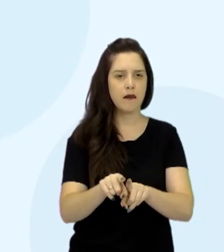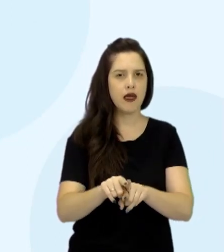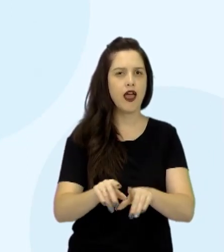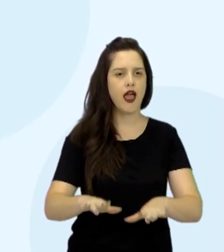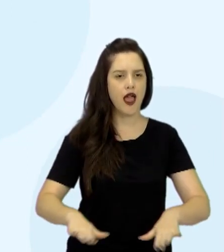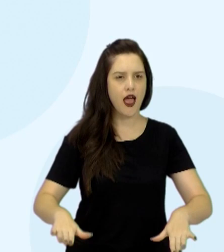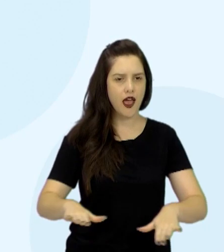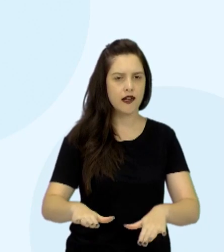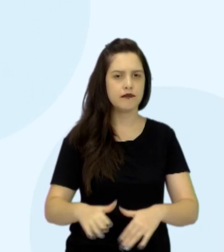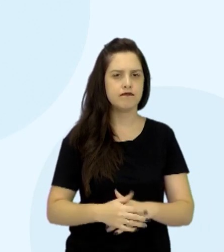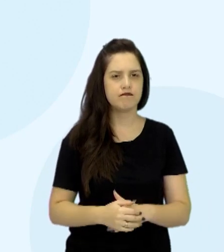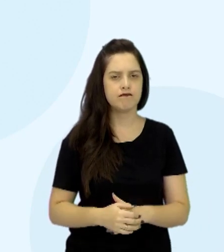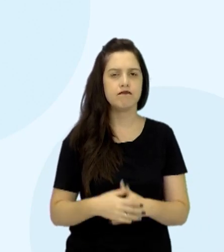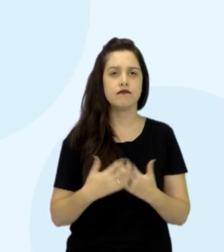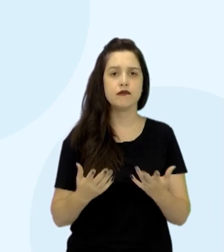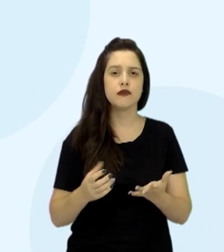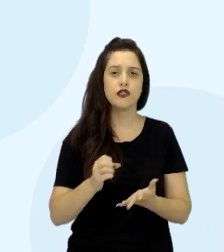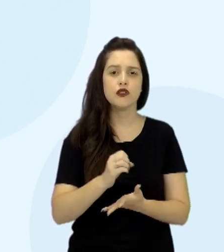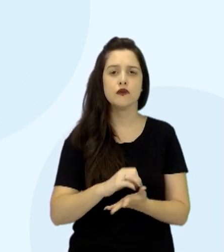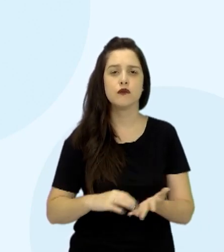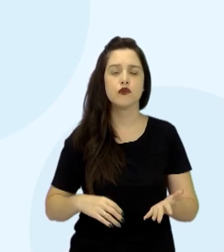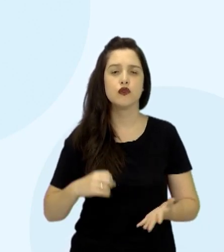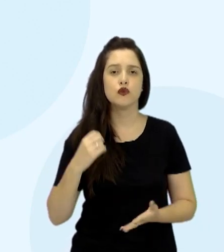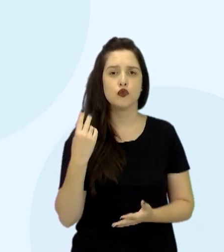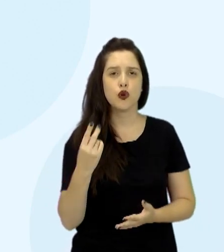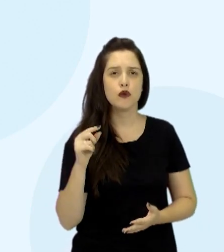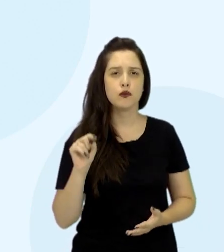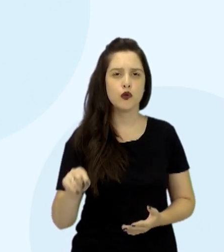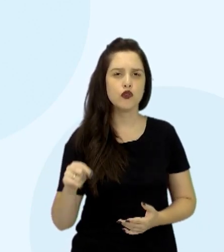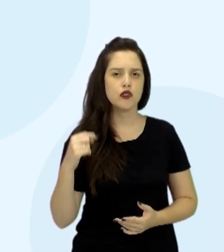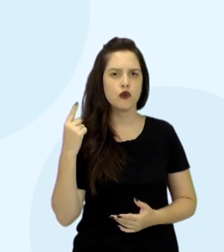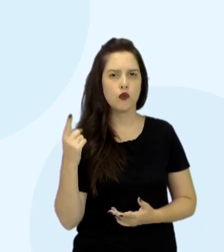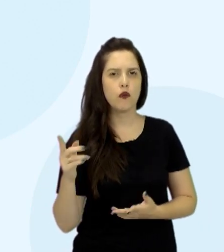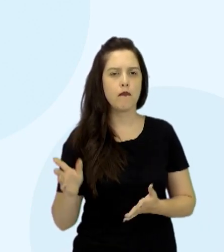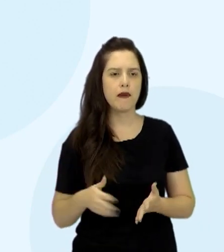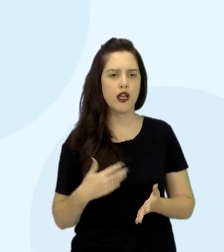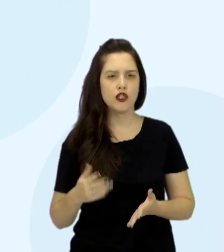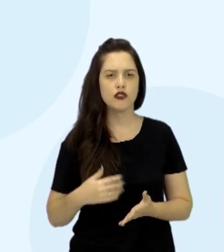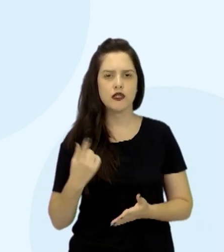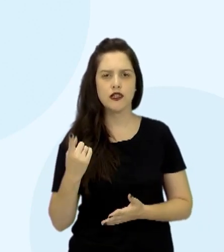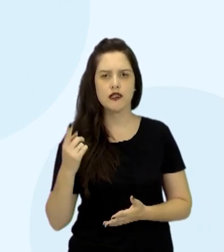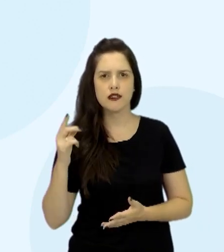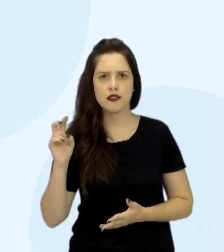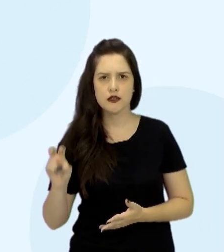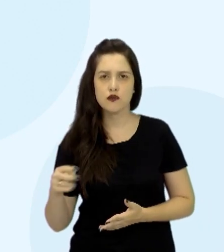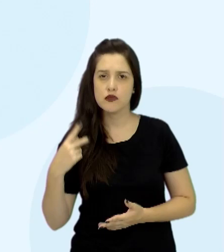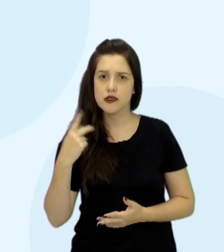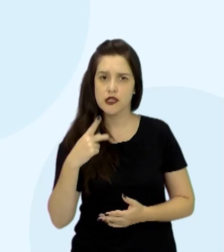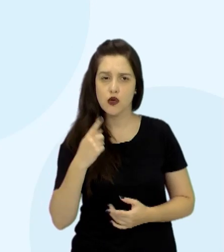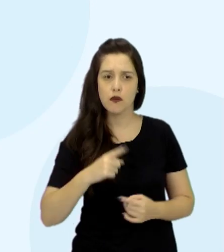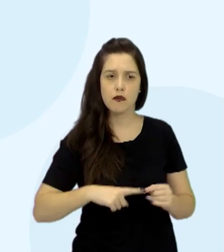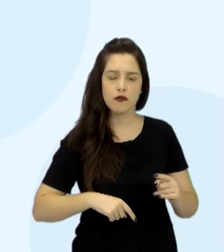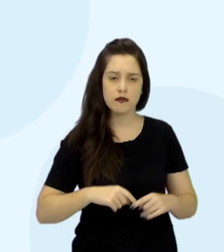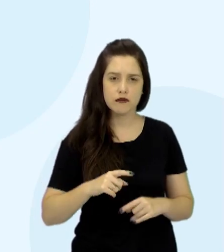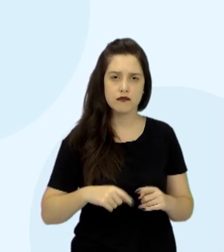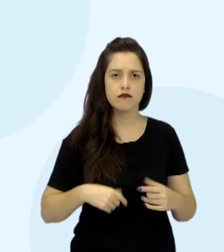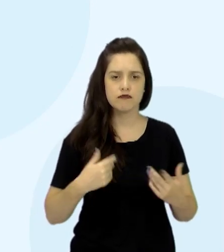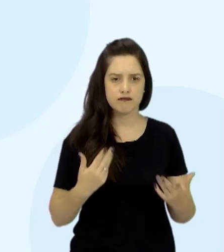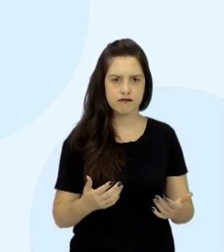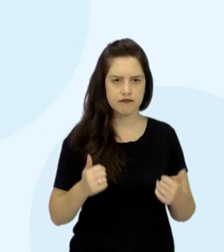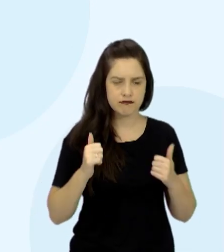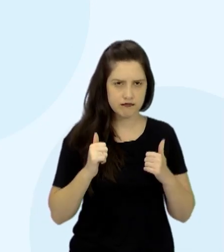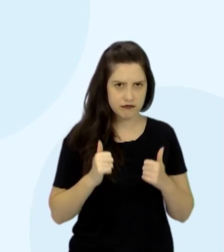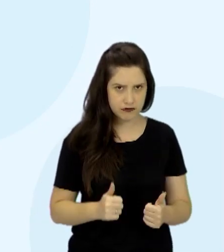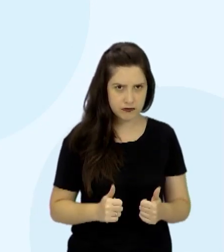Então, aqui, ó, vamos para a atividade 2.1 da página 15 do seu material Currículo em Ação. Posso dar